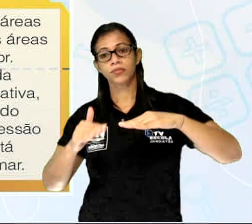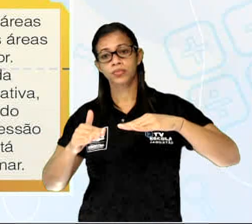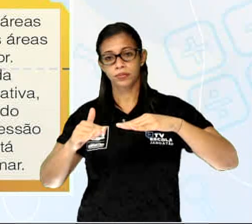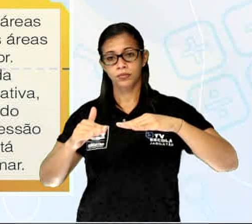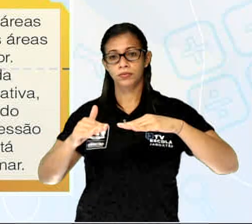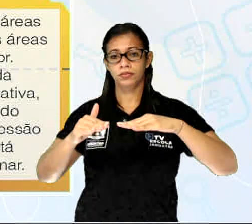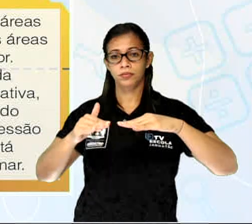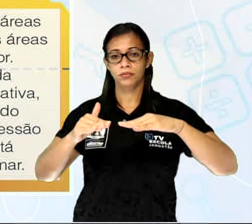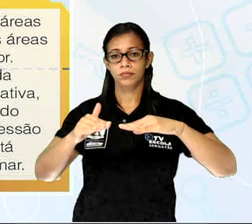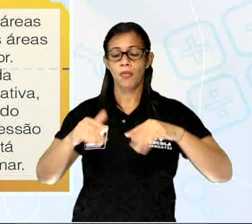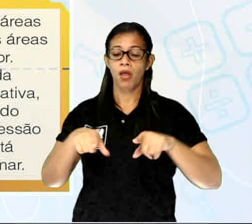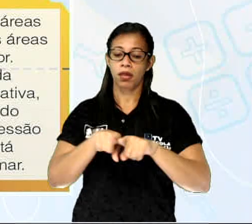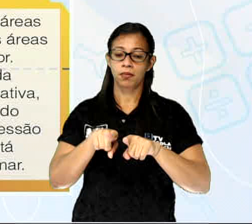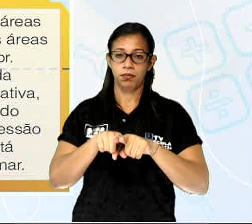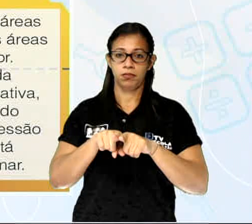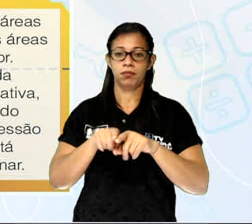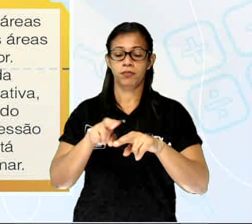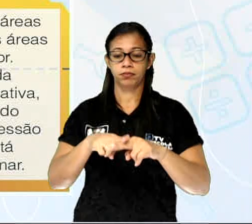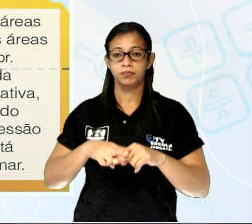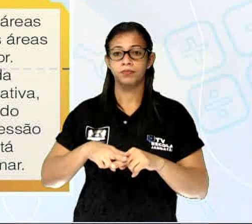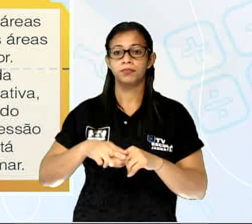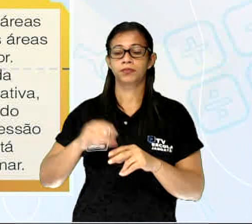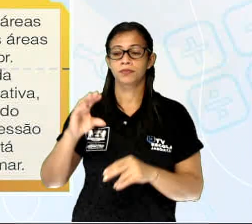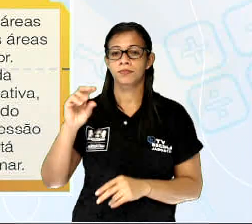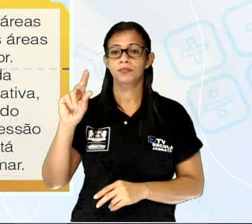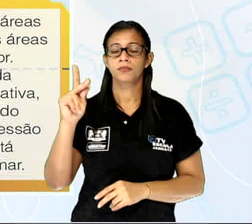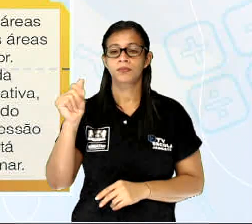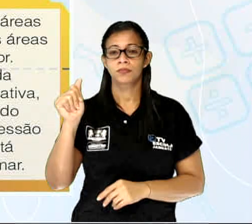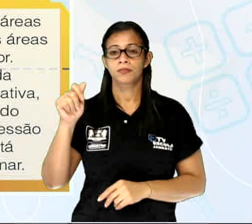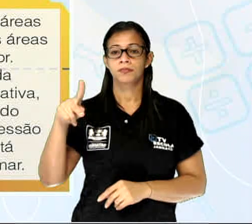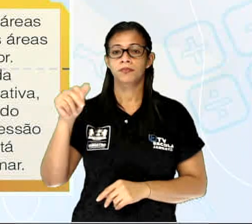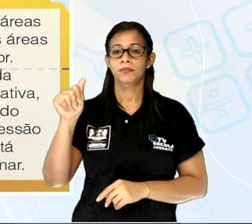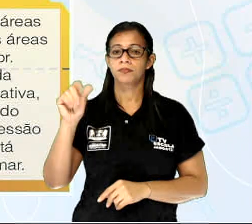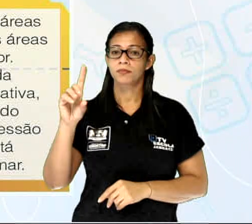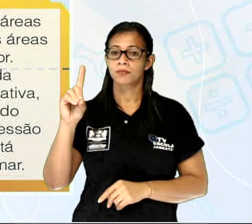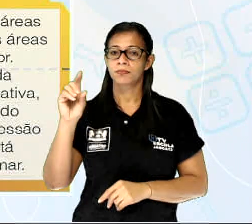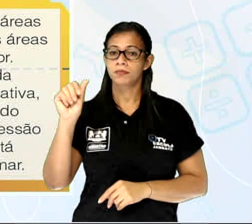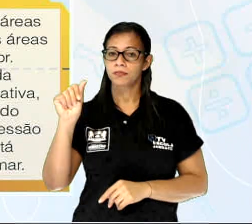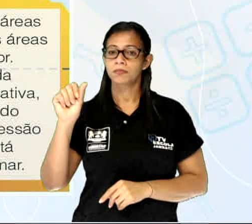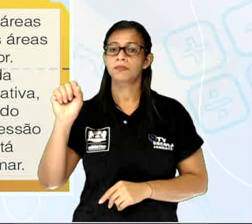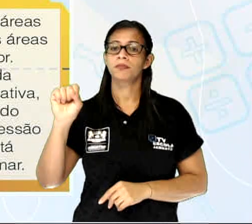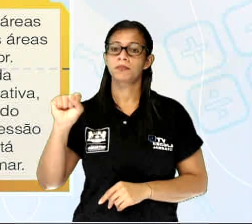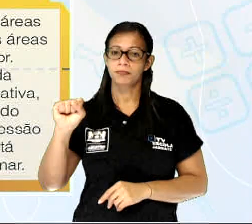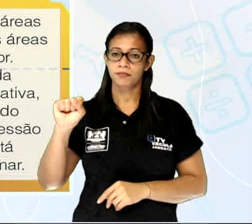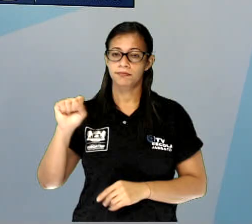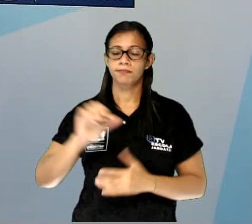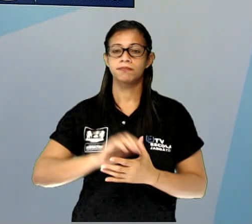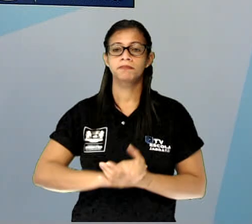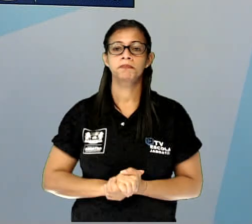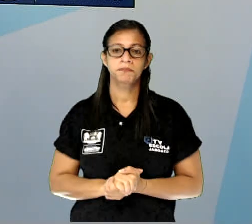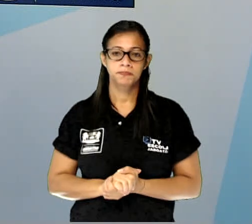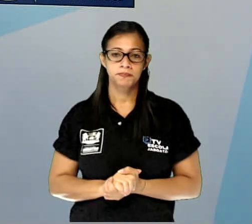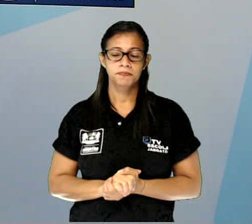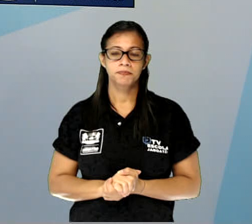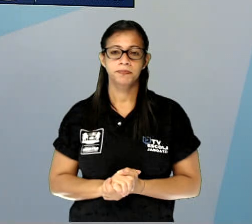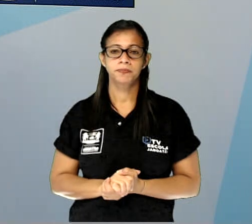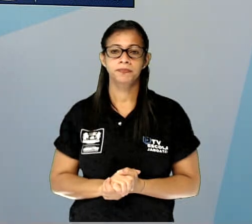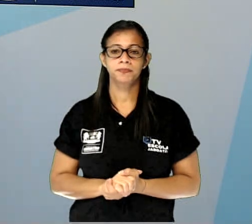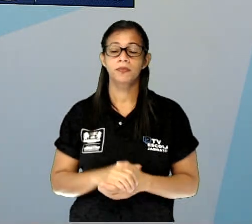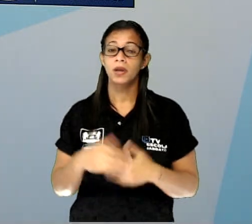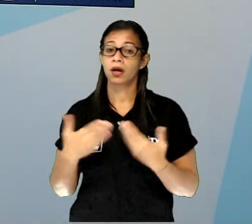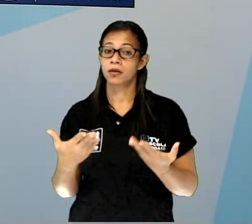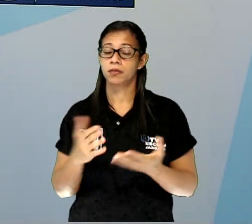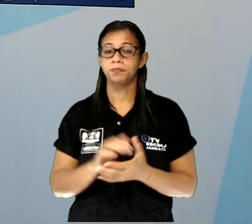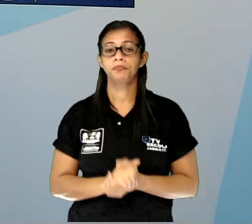chapadas. Vem aqui comigo, vem aqui comigo, que eu vou te dizer uma coisa. As escarpas